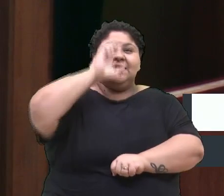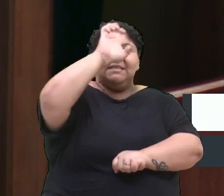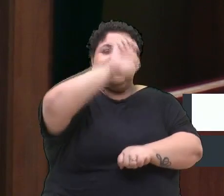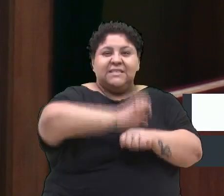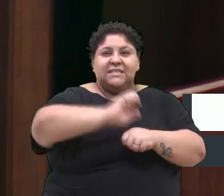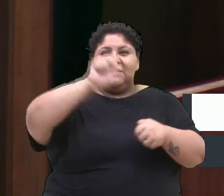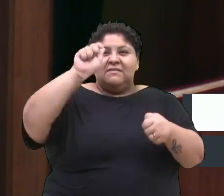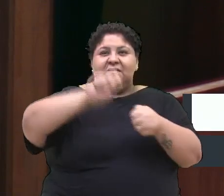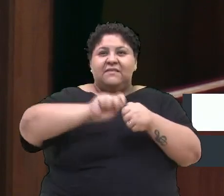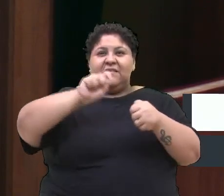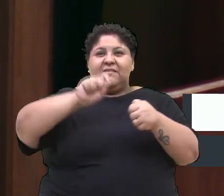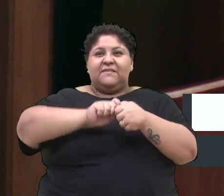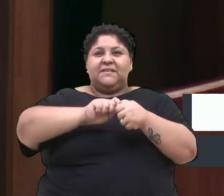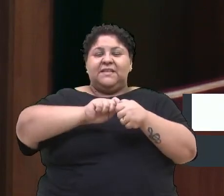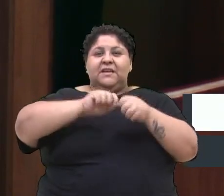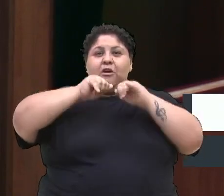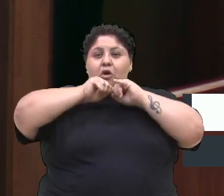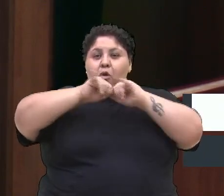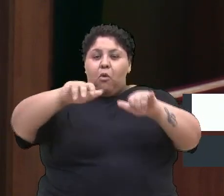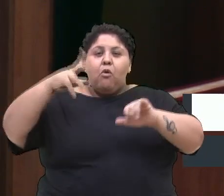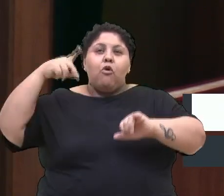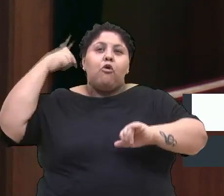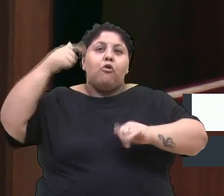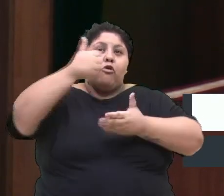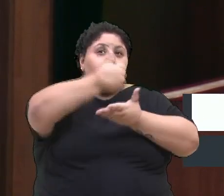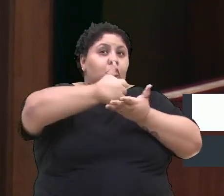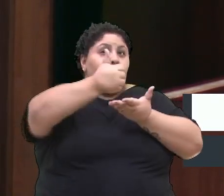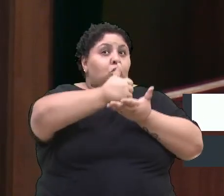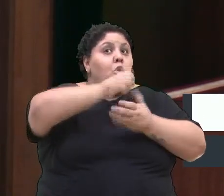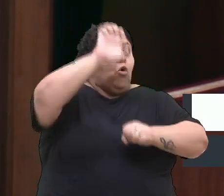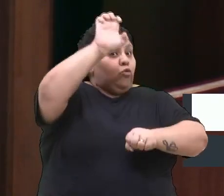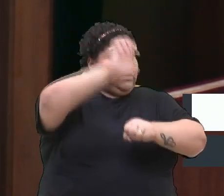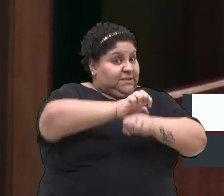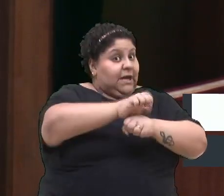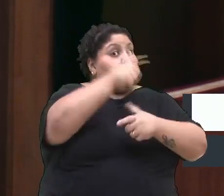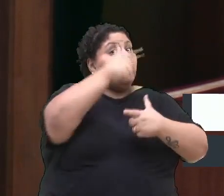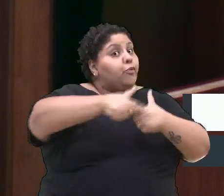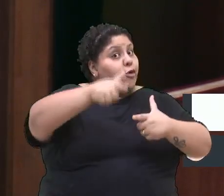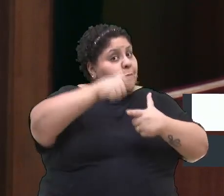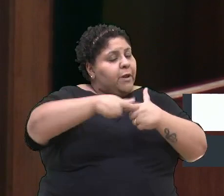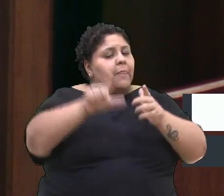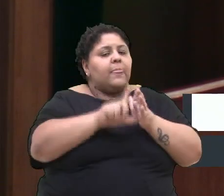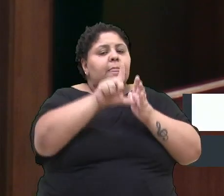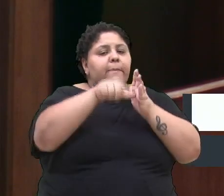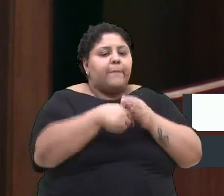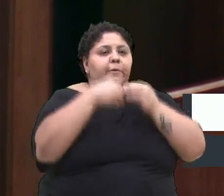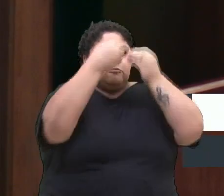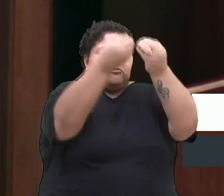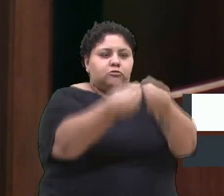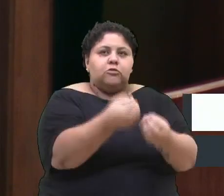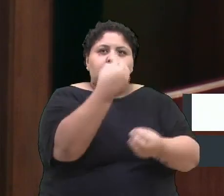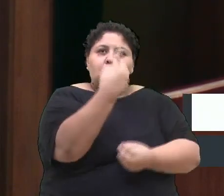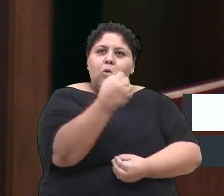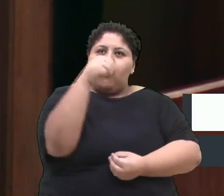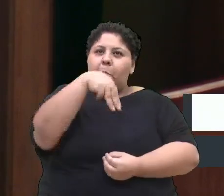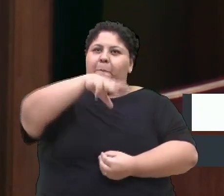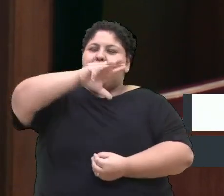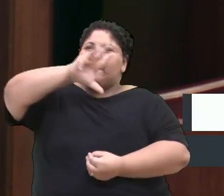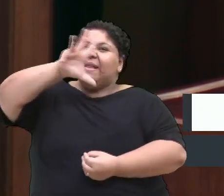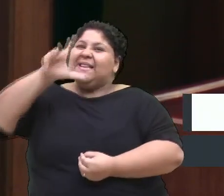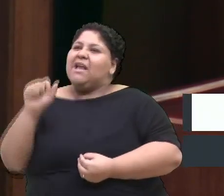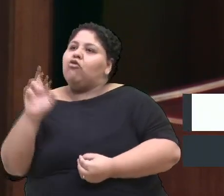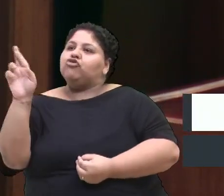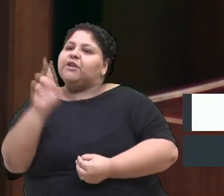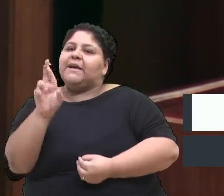político nas suas bases. O Estado estava quebrado. Logo em seguida, ele deu R$1 milhão para cada deputado, 55